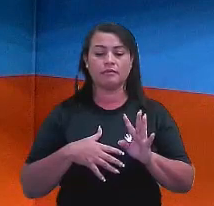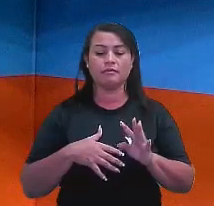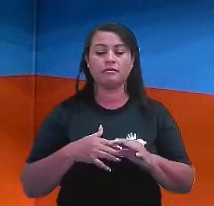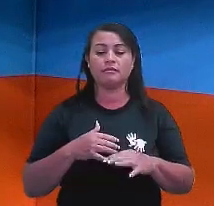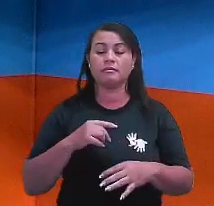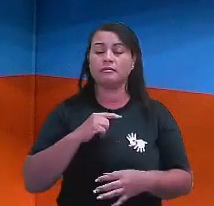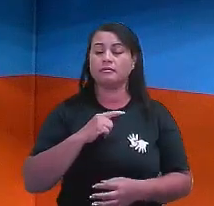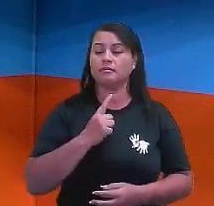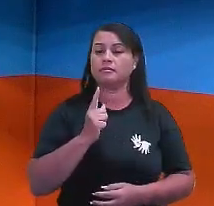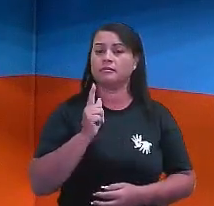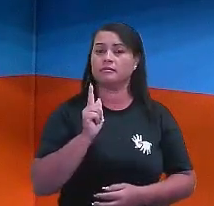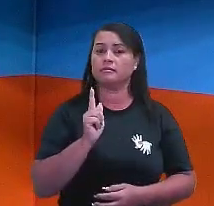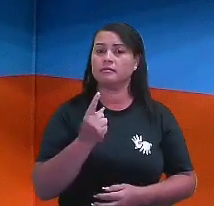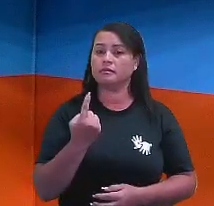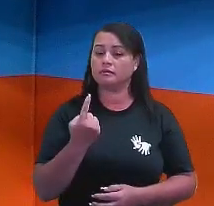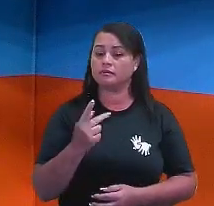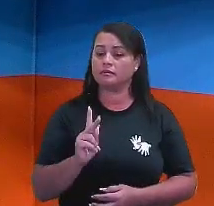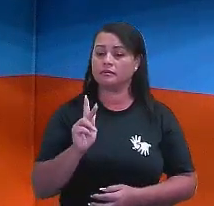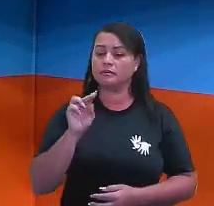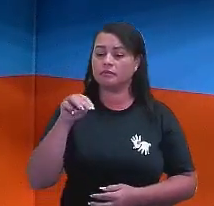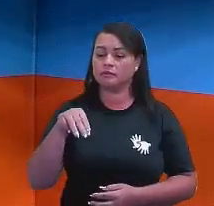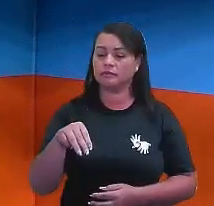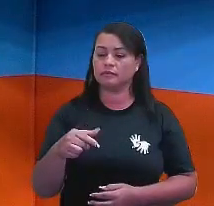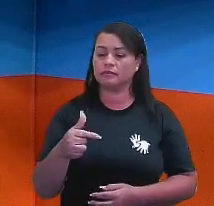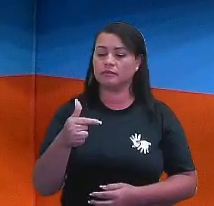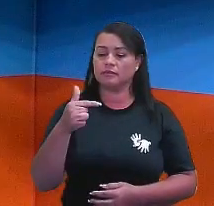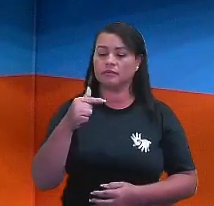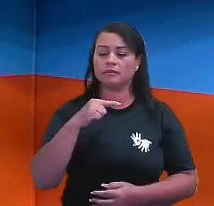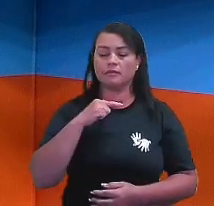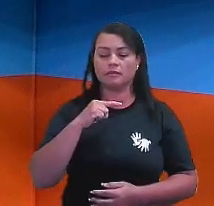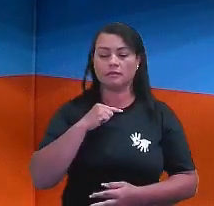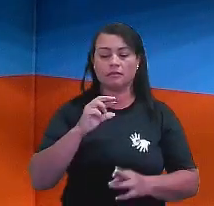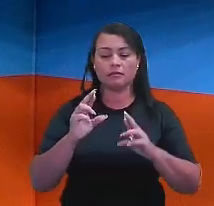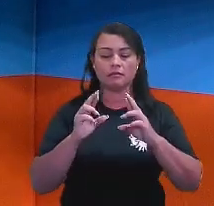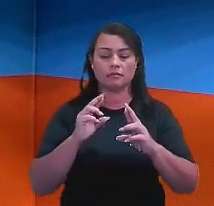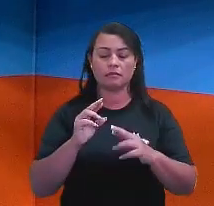quilômetro quadrado eu trago a relação para 100 hectares, eu vou ter o quê?